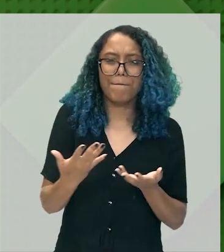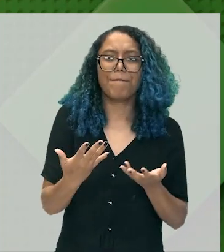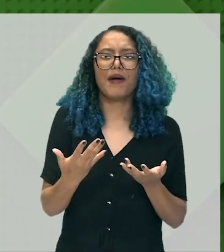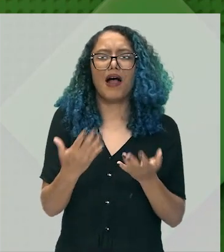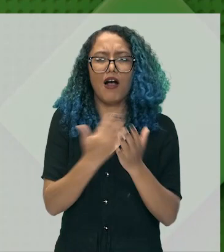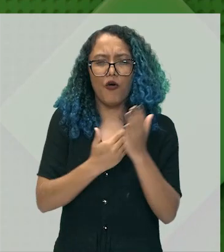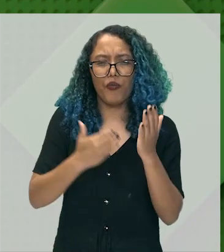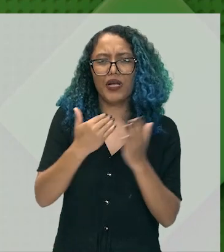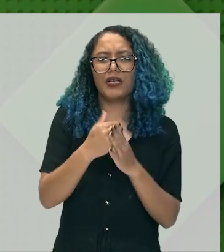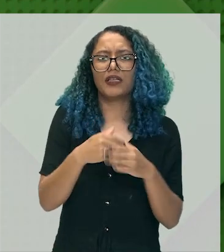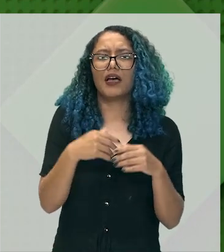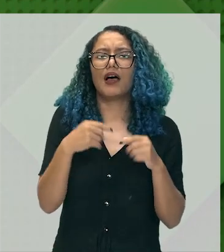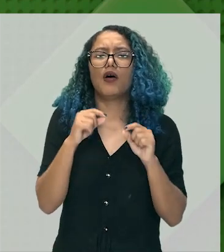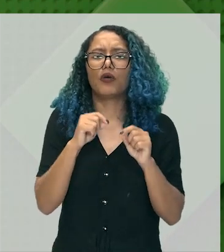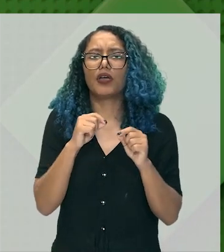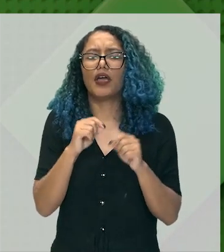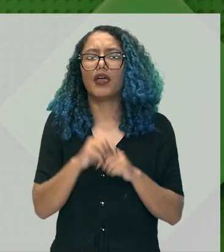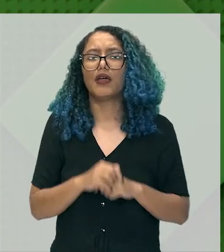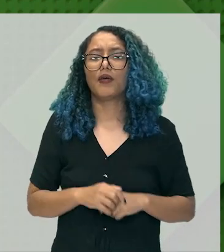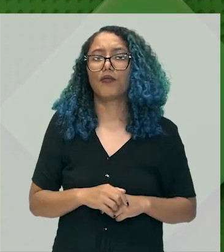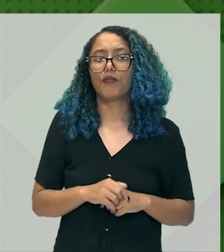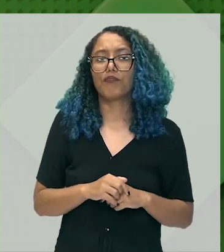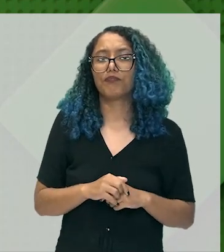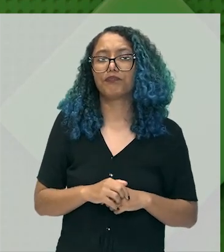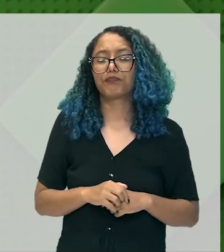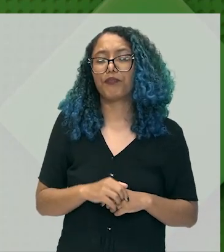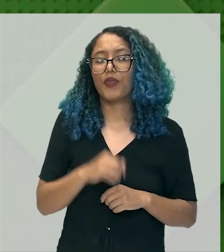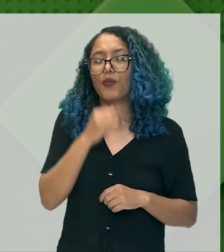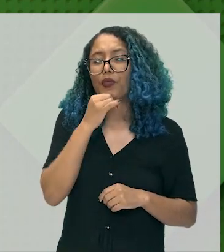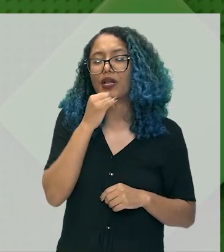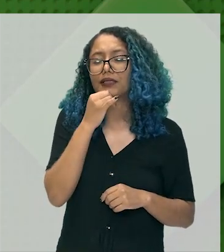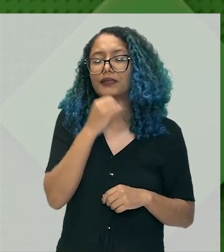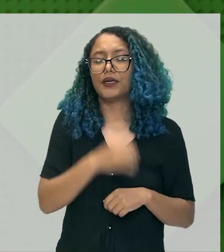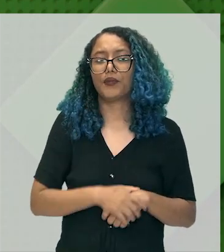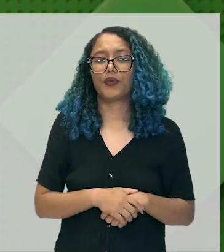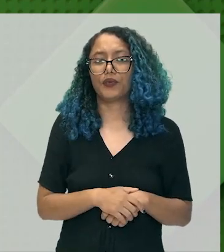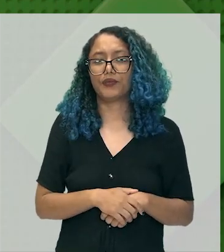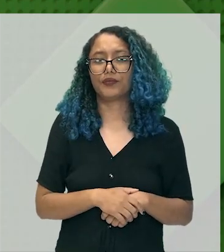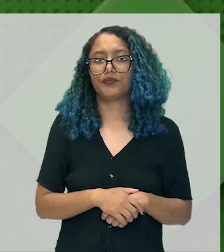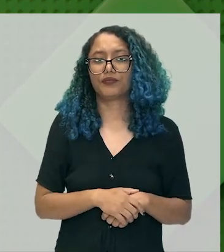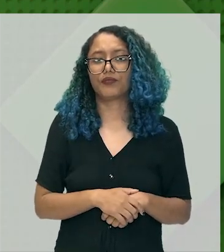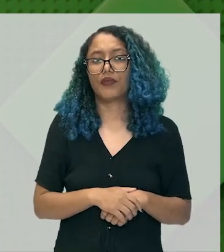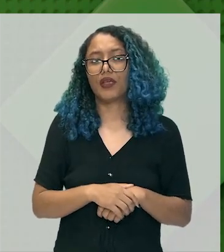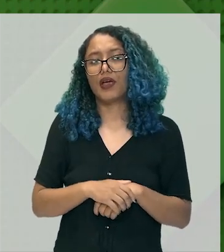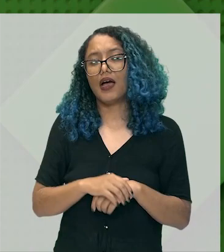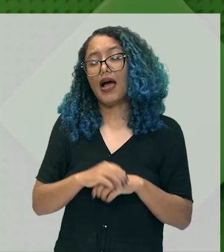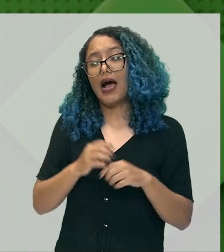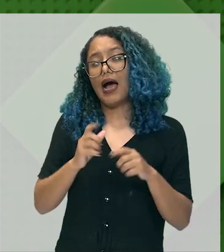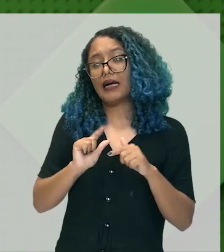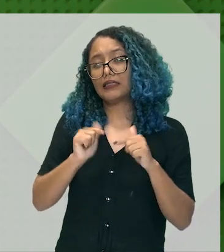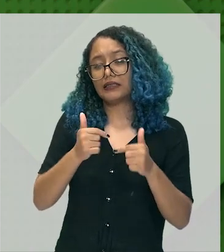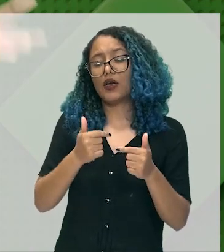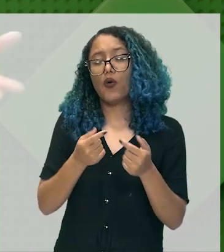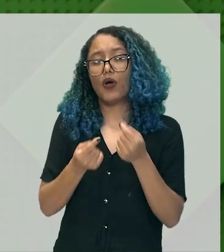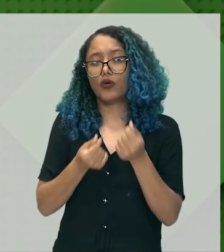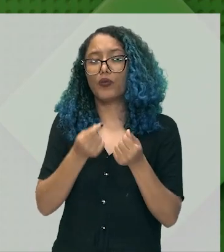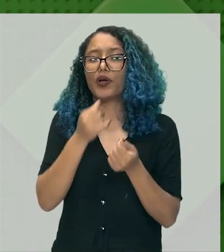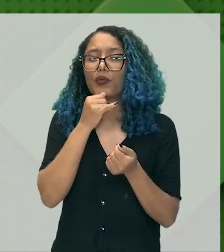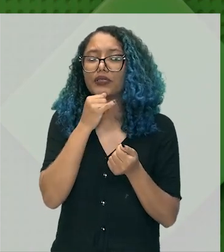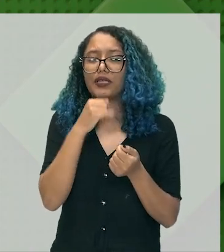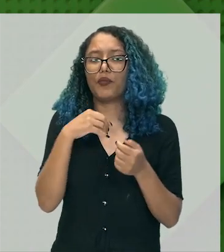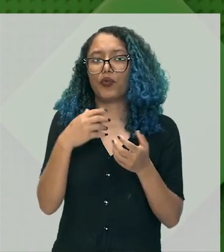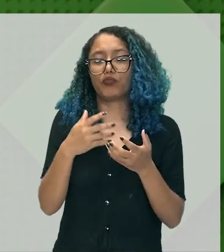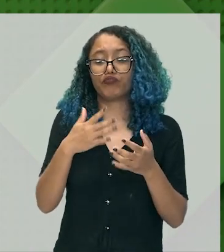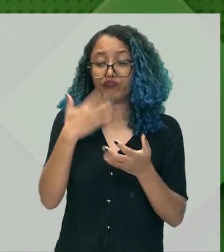são sustentáveis? Por exemplo, se é retirada a superfície da floresta para vender